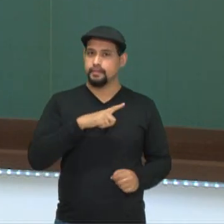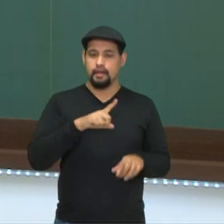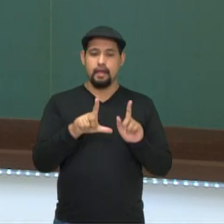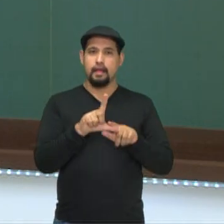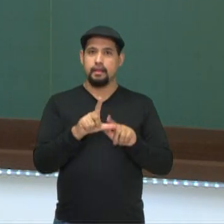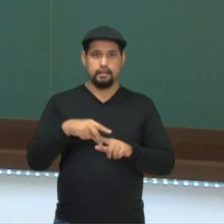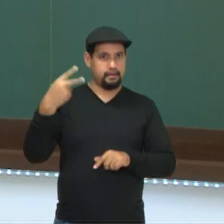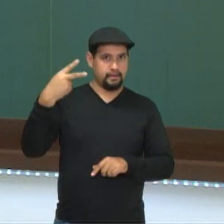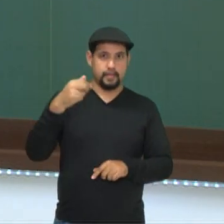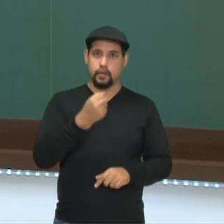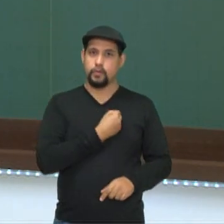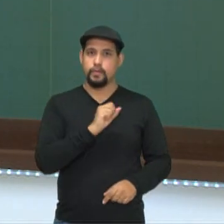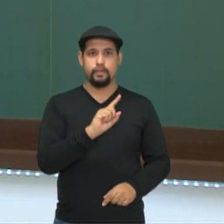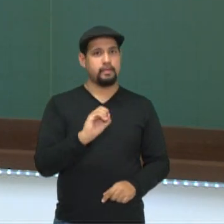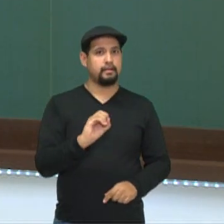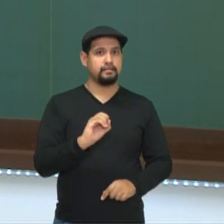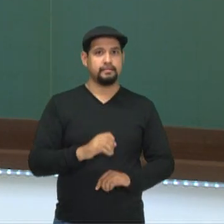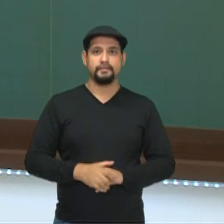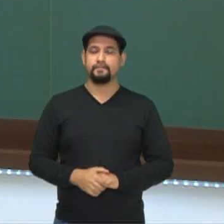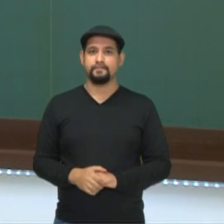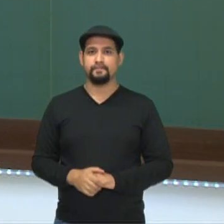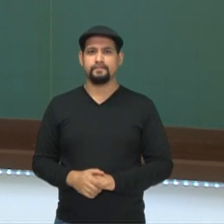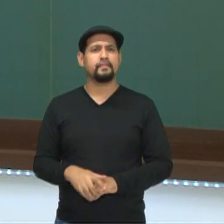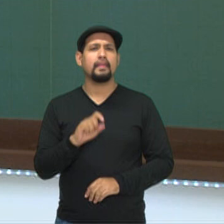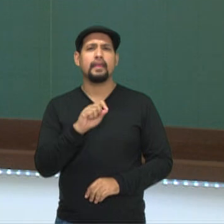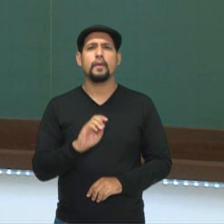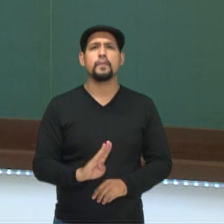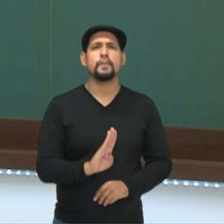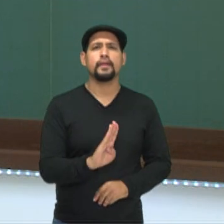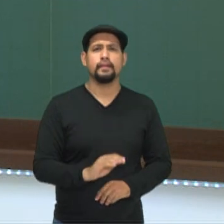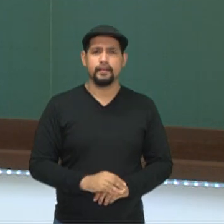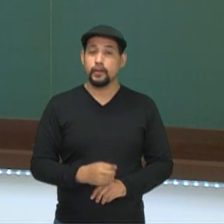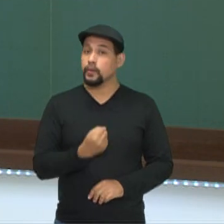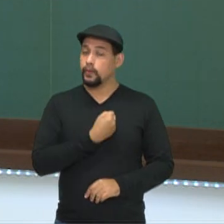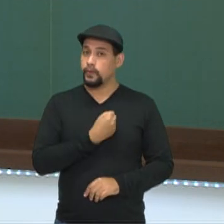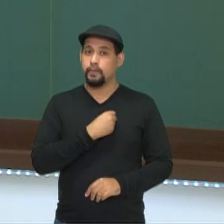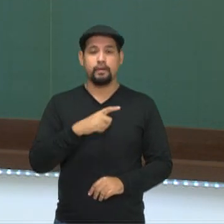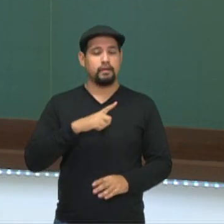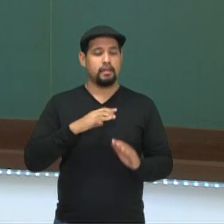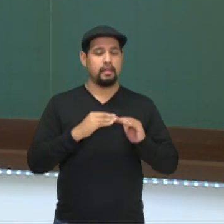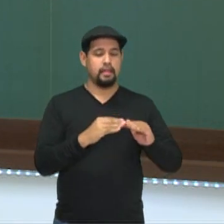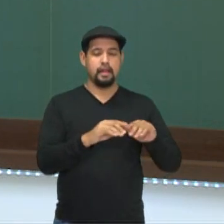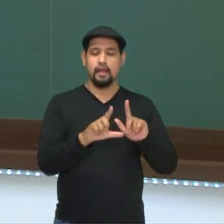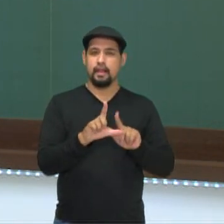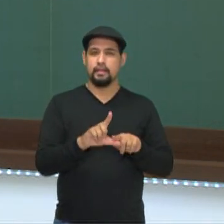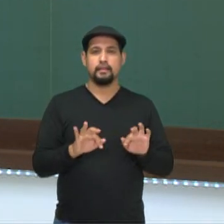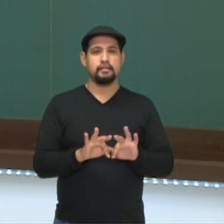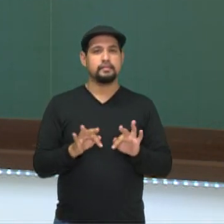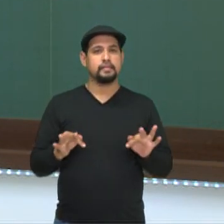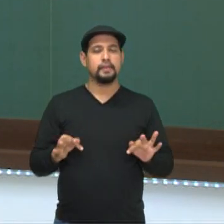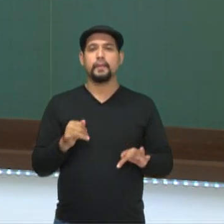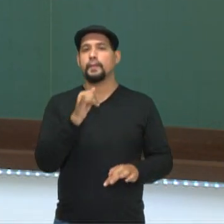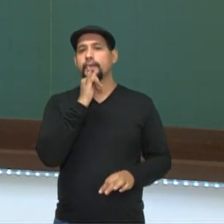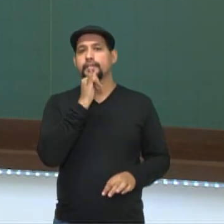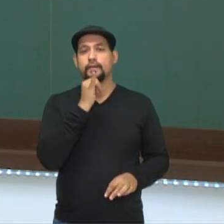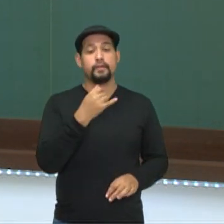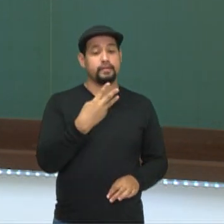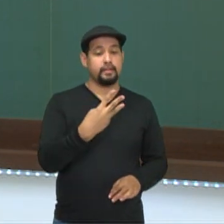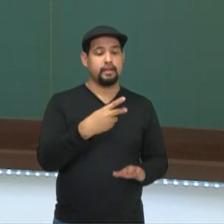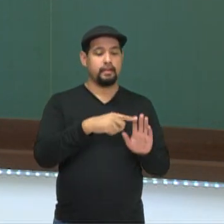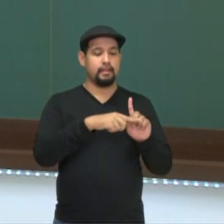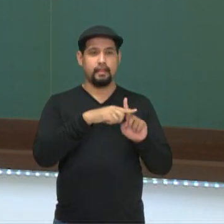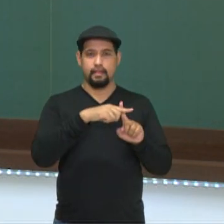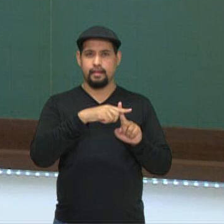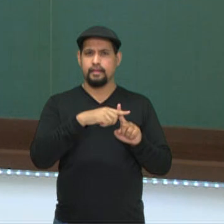ao quadrado. 10. Quem é o B? O número que acompanha a letra simples. No caso, 3